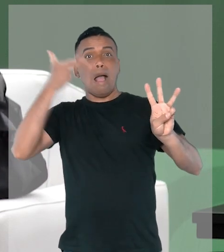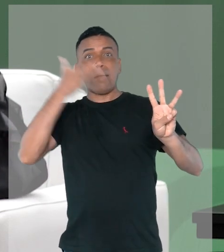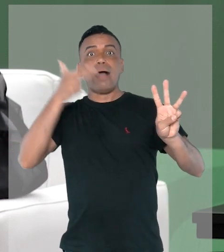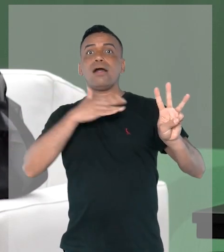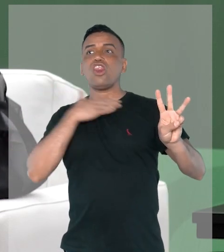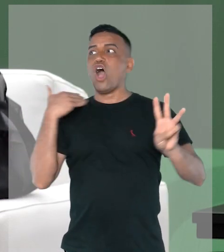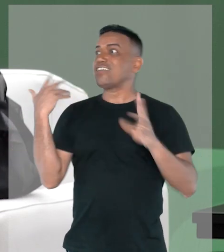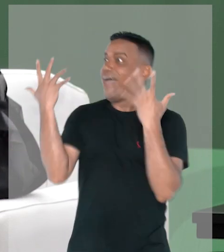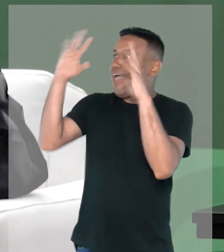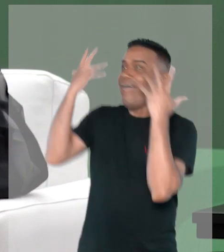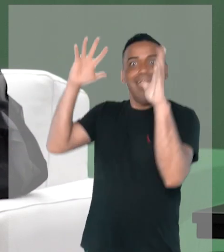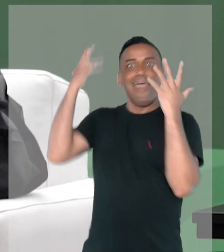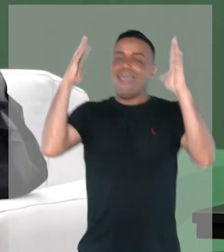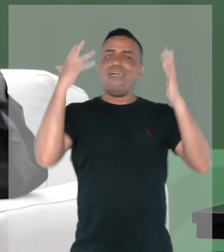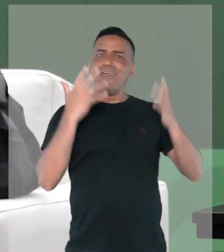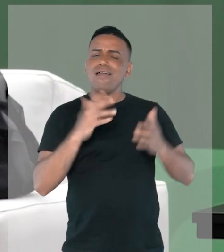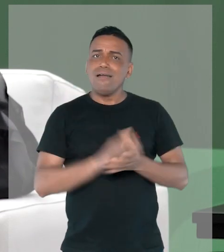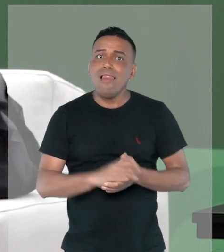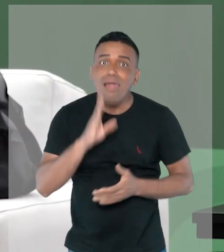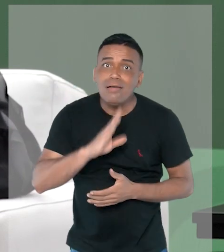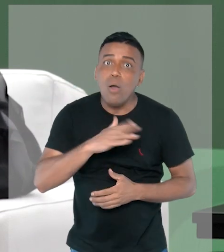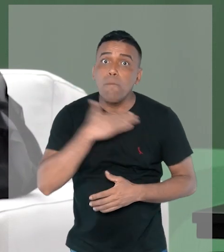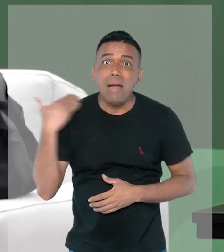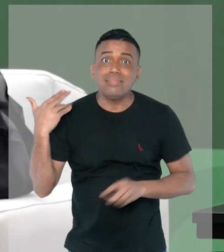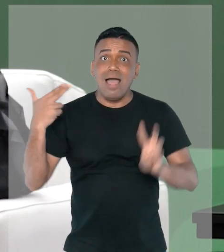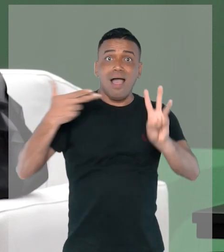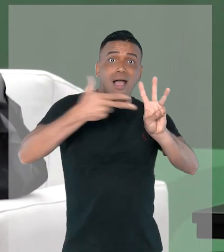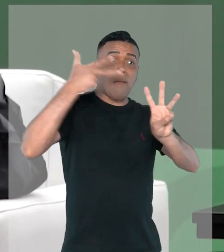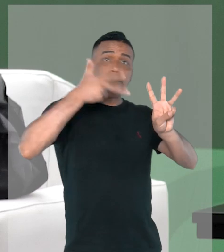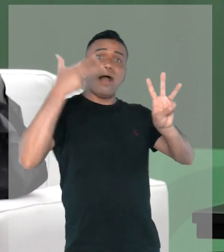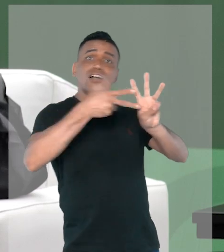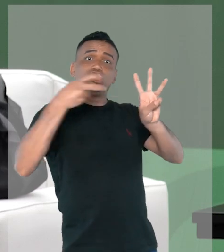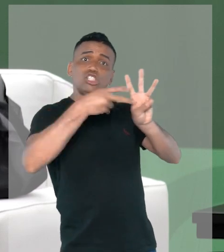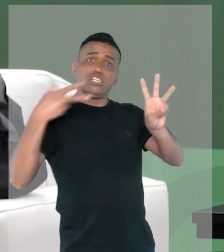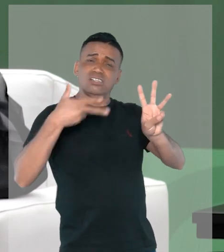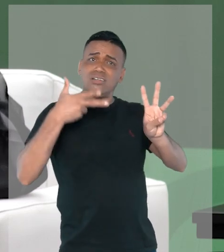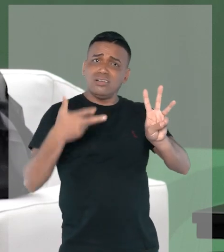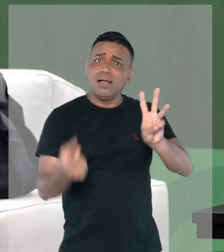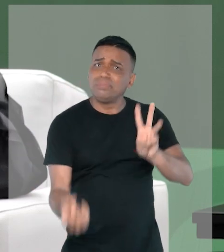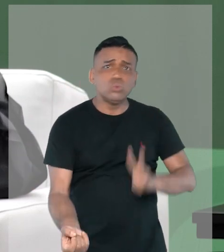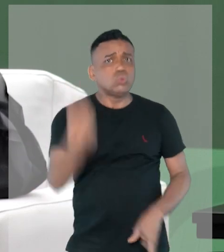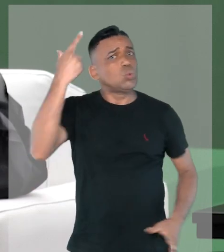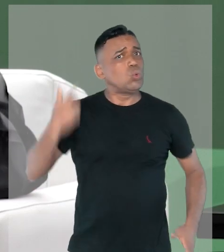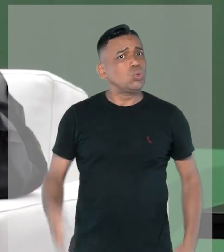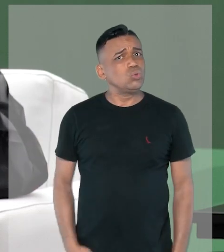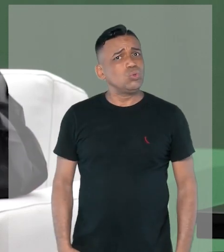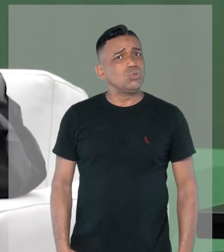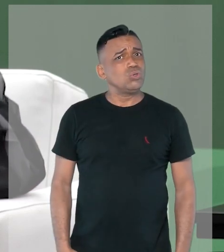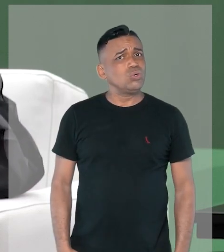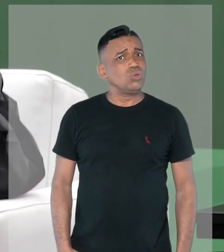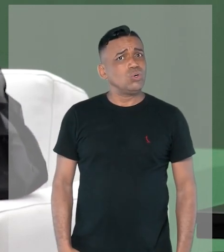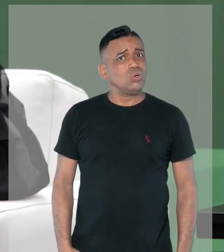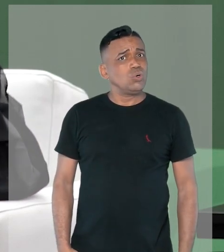palmas. A gente achava legal. Percebe o absurdo do que é induzido